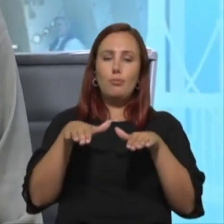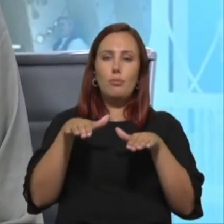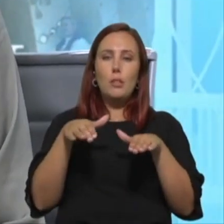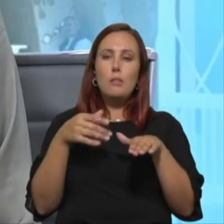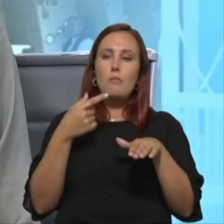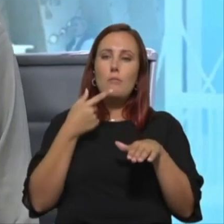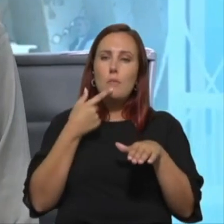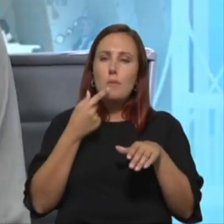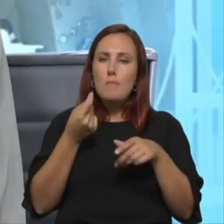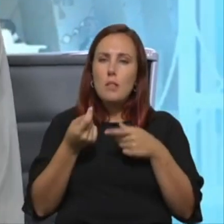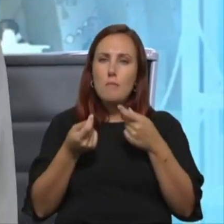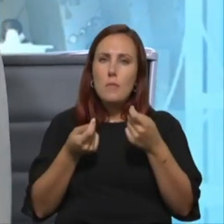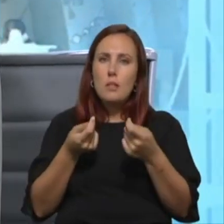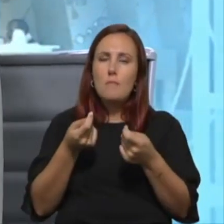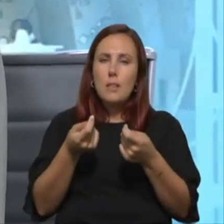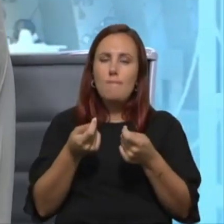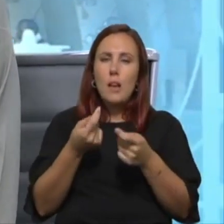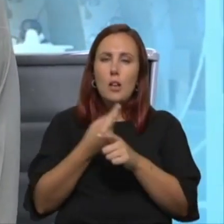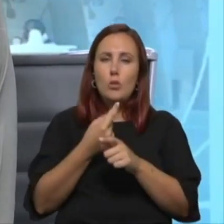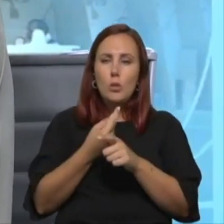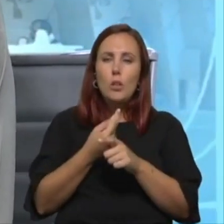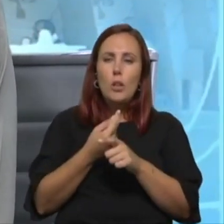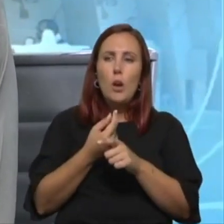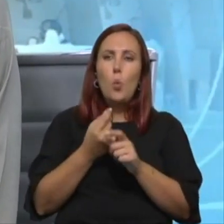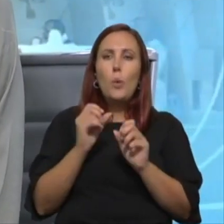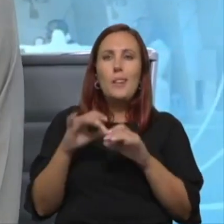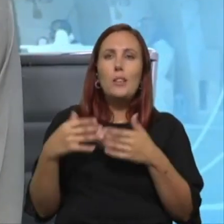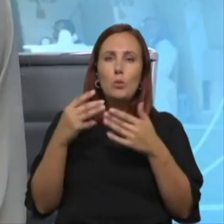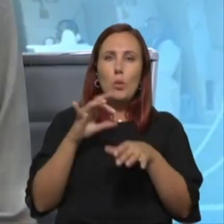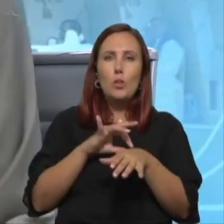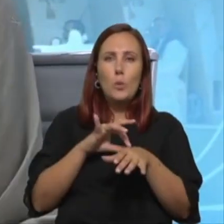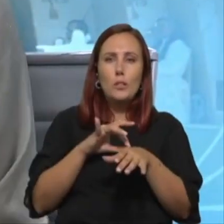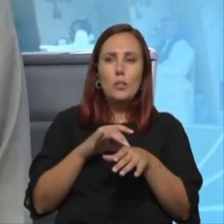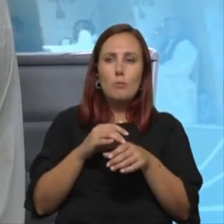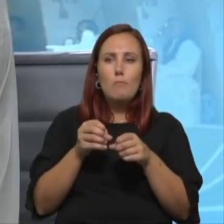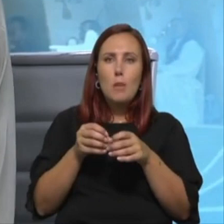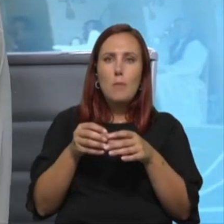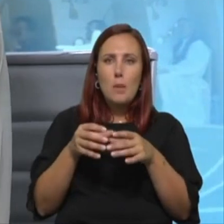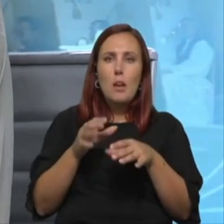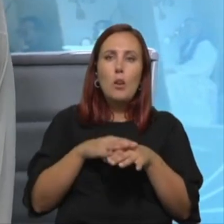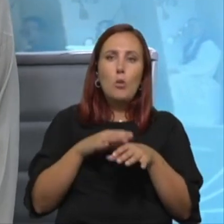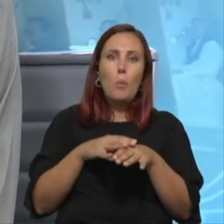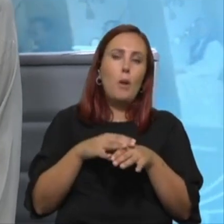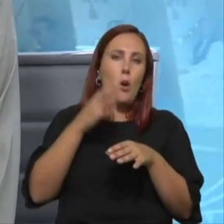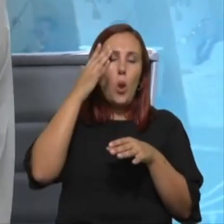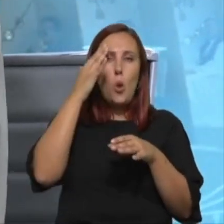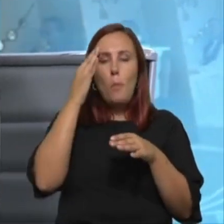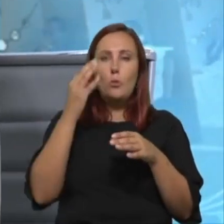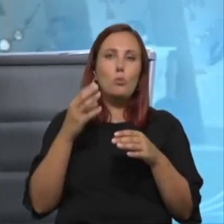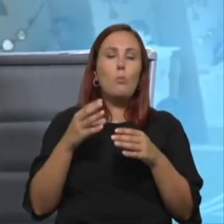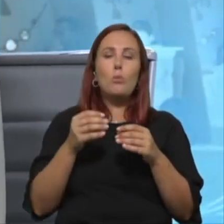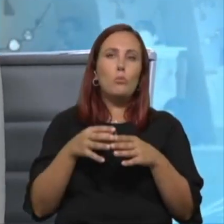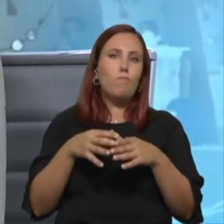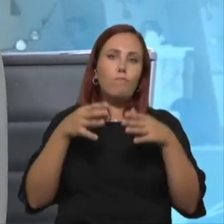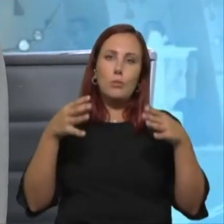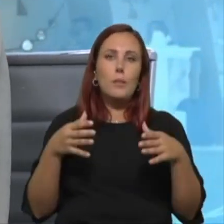a emergência das várias patologias, que está, de facto, em números muito superiores aos pré-pandémicos.